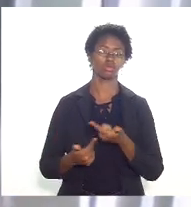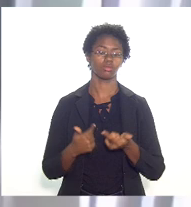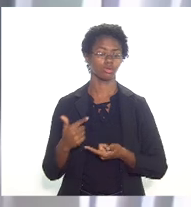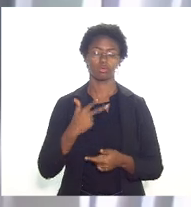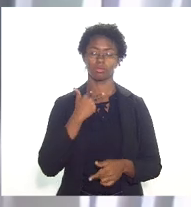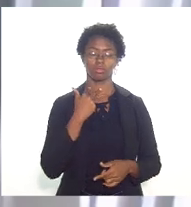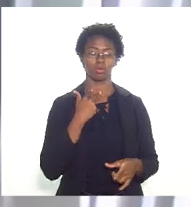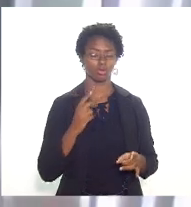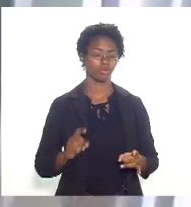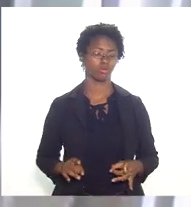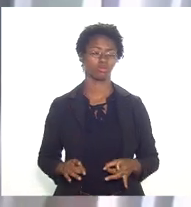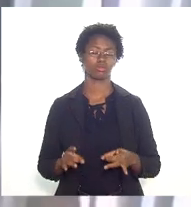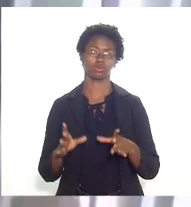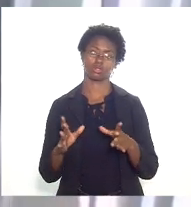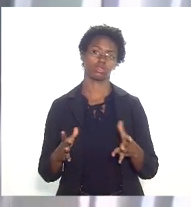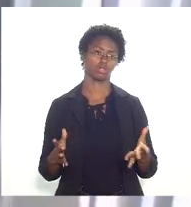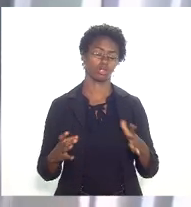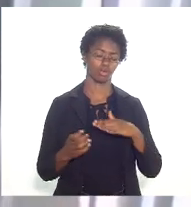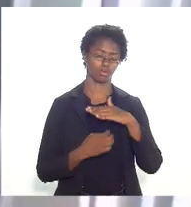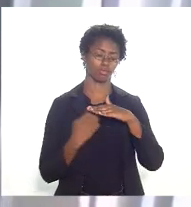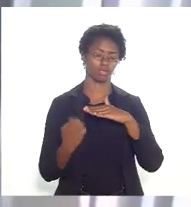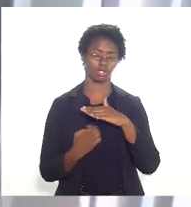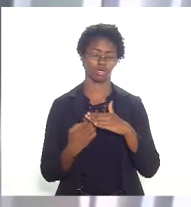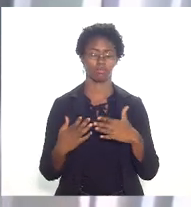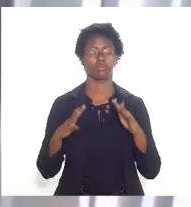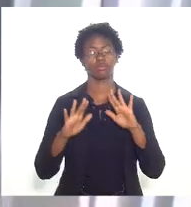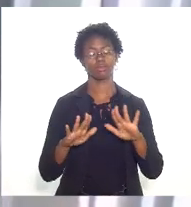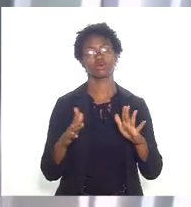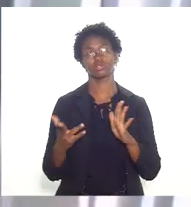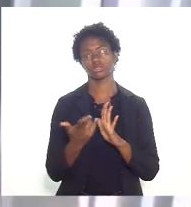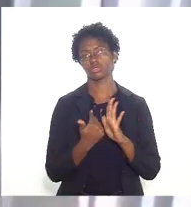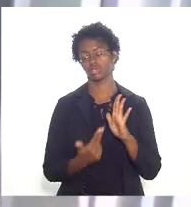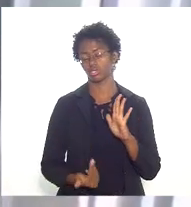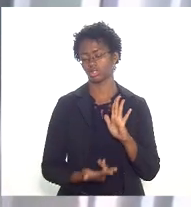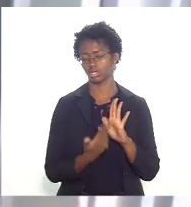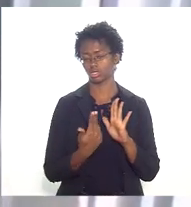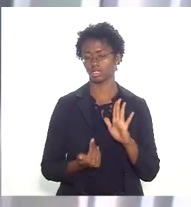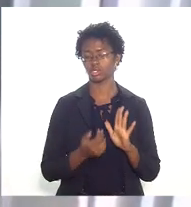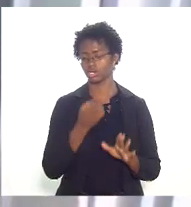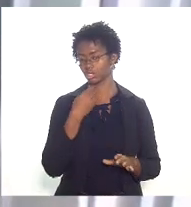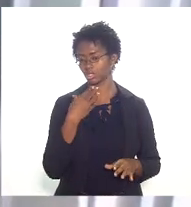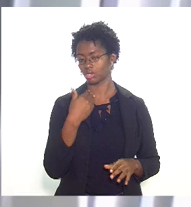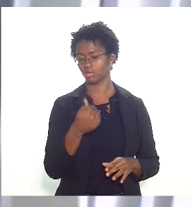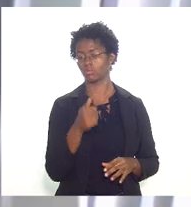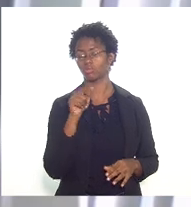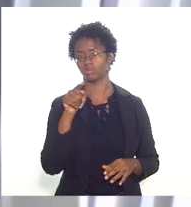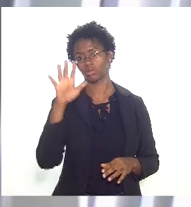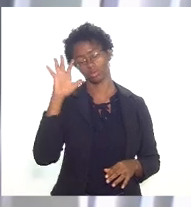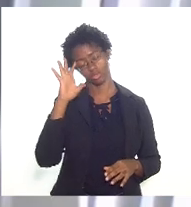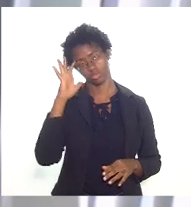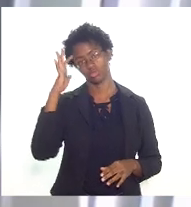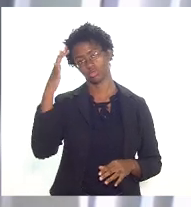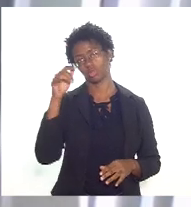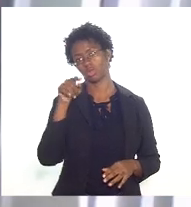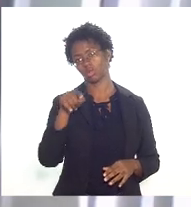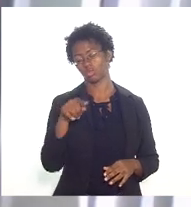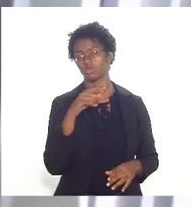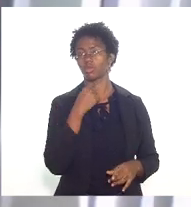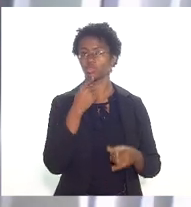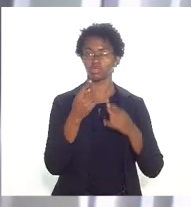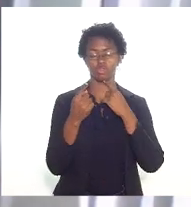devem ser privatizados aliás de um bombom desenho né para em solucionar esse impasse